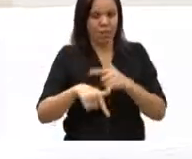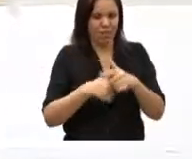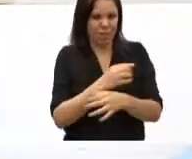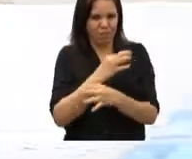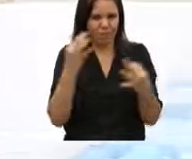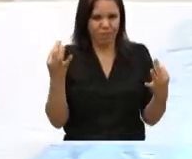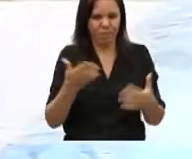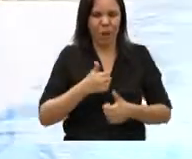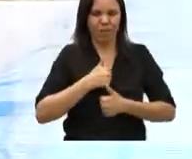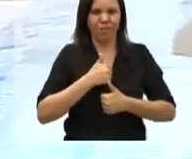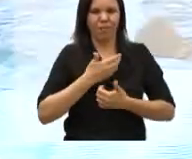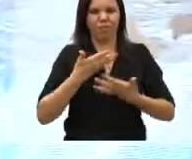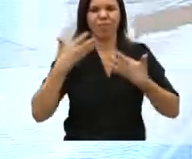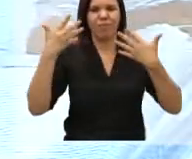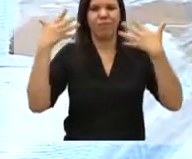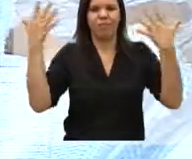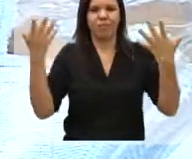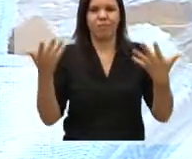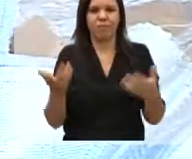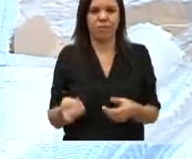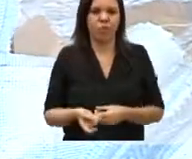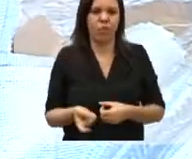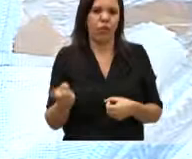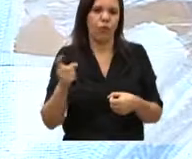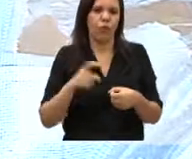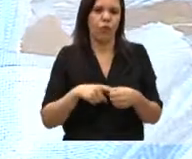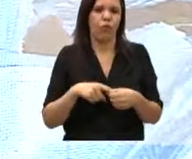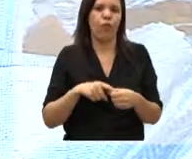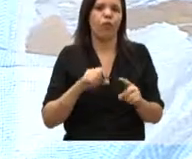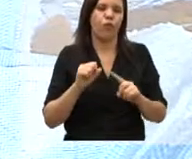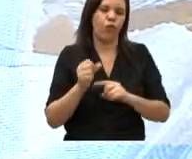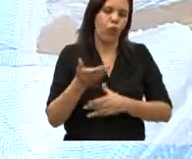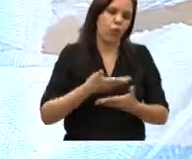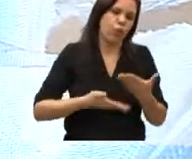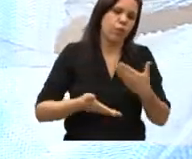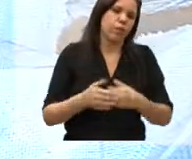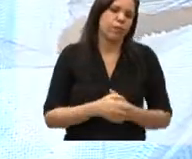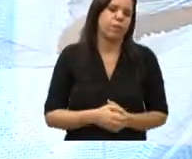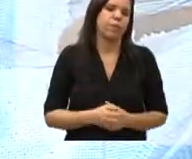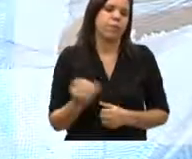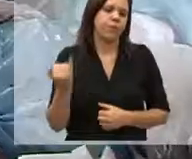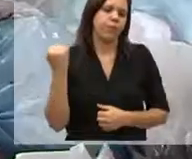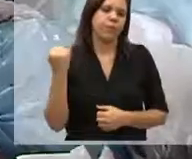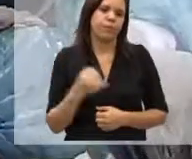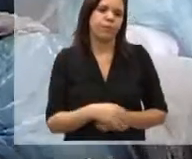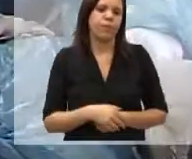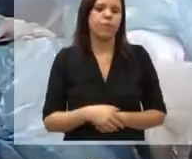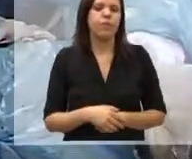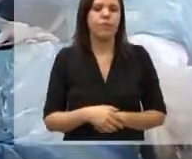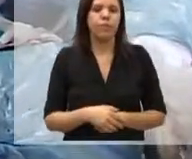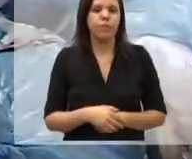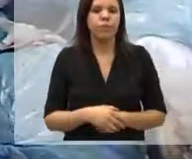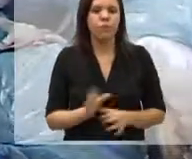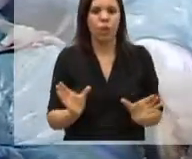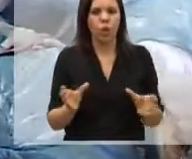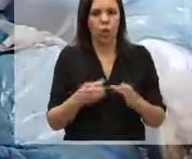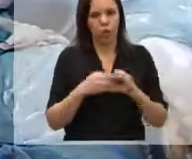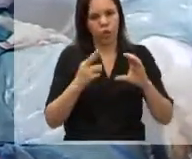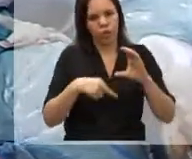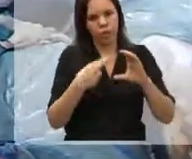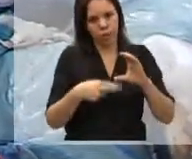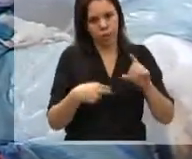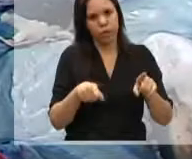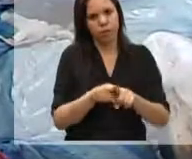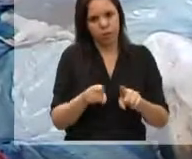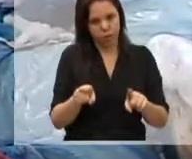e podendo acolhê-la de novo para o nosso convívio, né? O que é muito importante. São cooperativas aí de recicláveis, mas